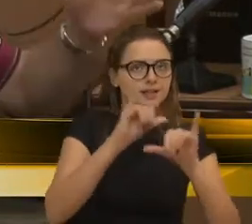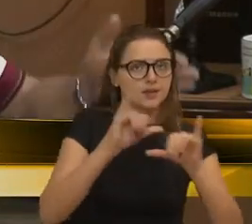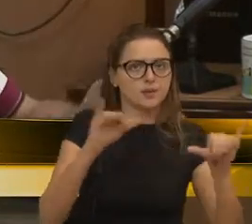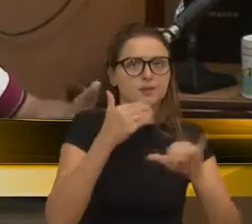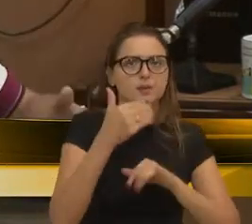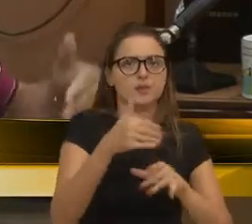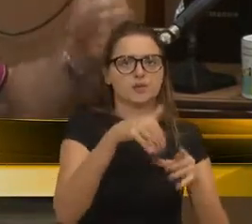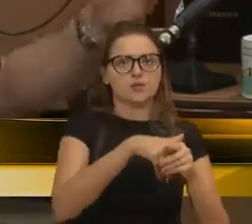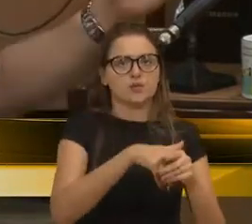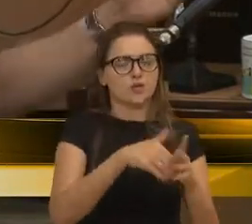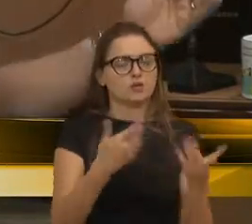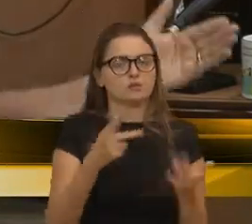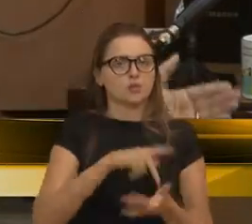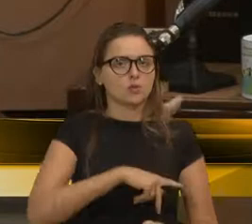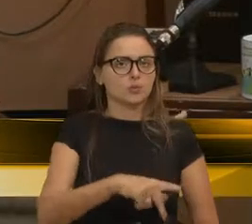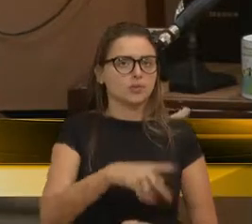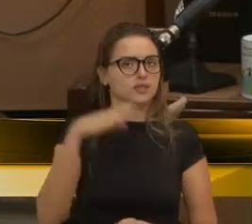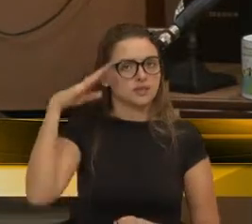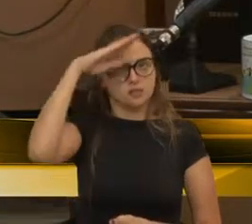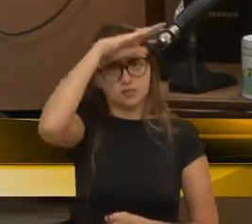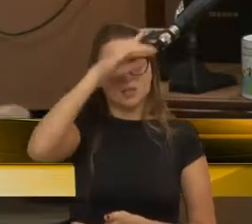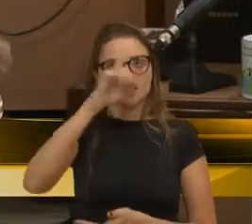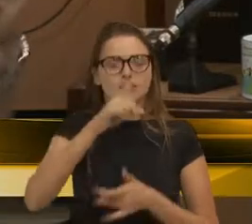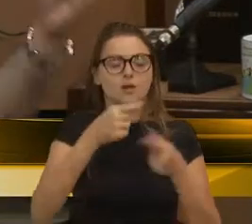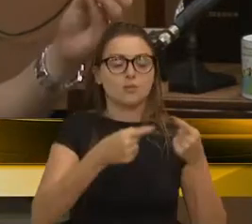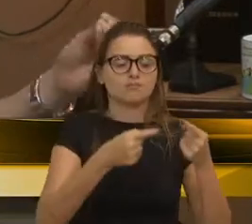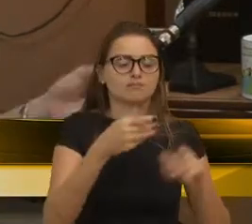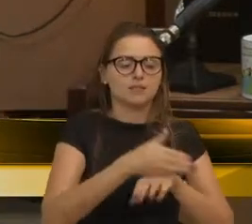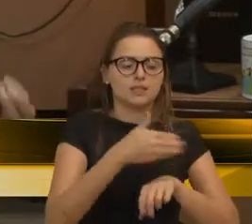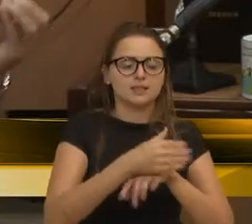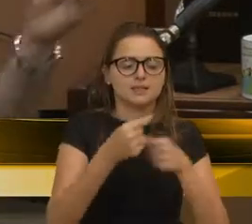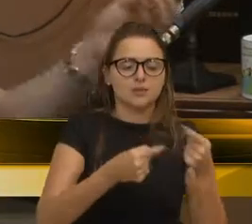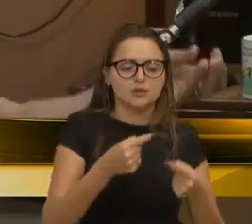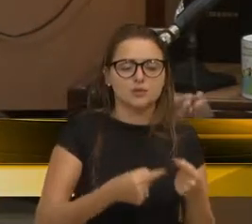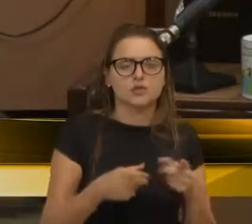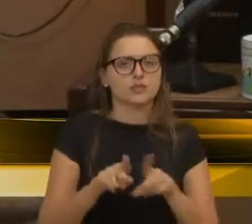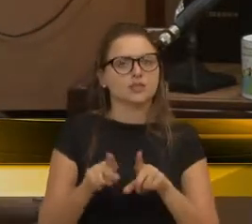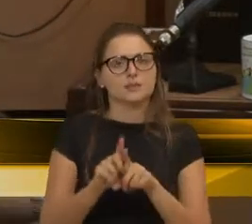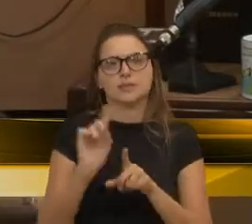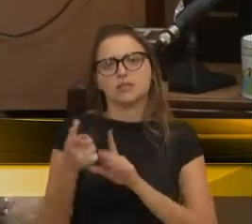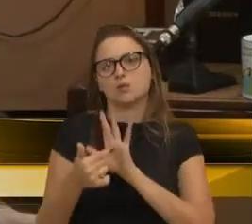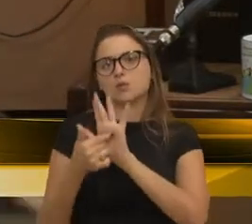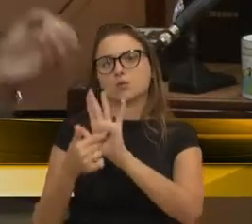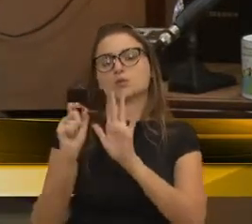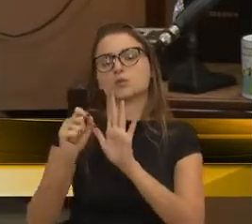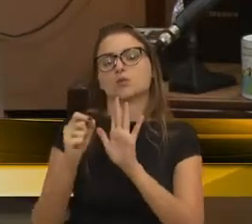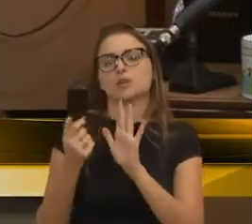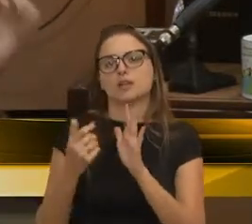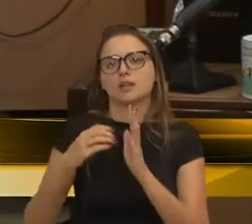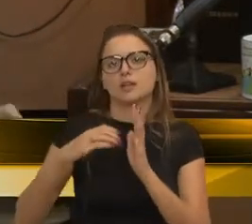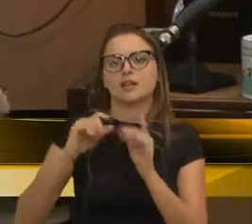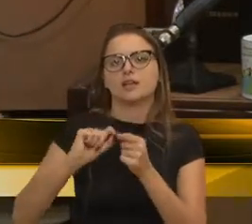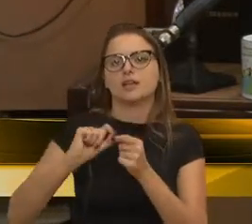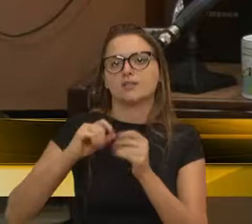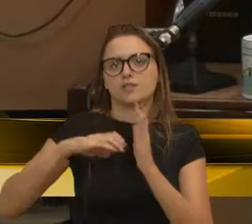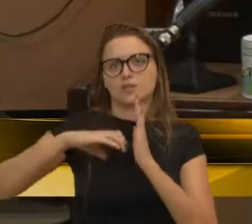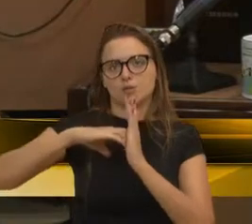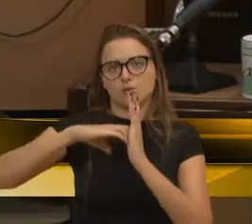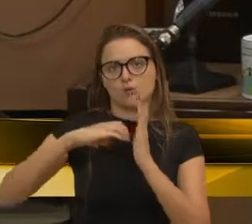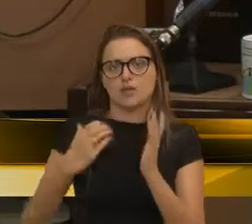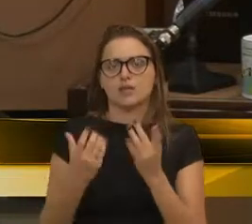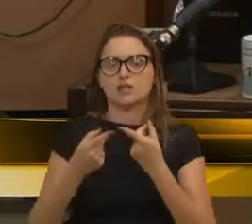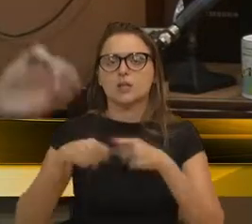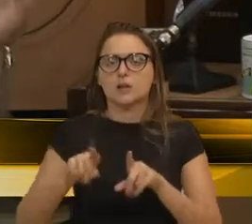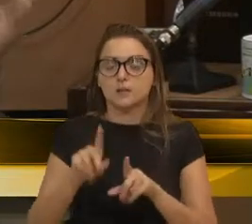presidente eleito não participou de muitos debates e muito menos do que iria apresentar no Congresso. Agora, fica nítida, vereador